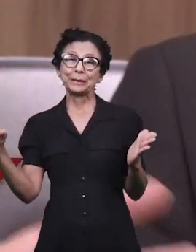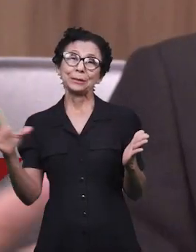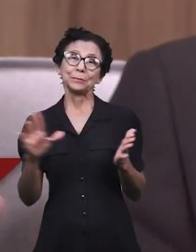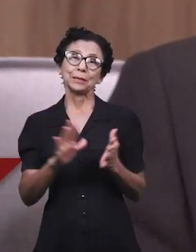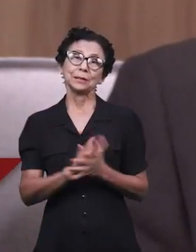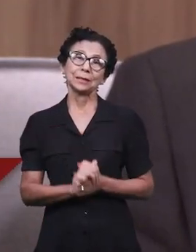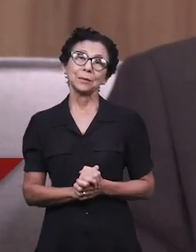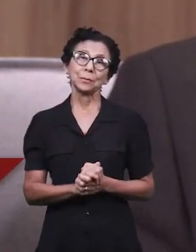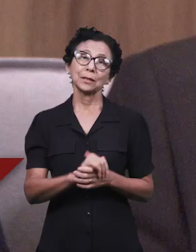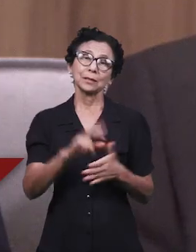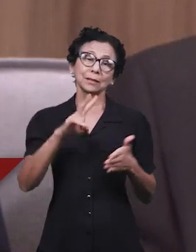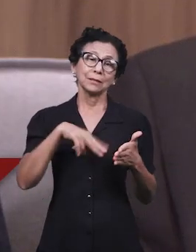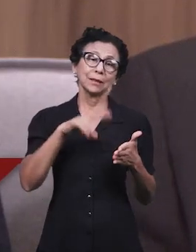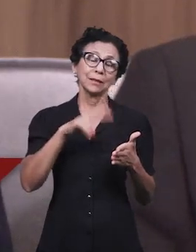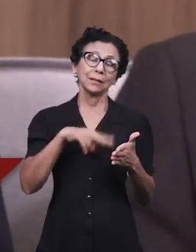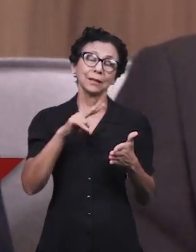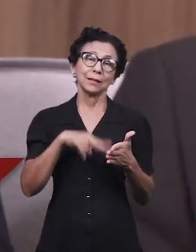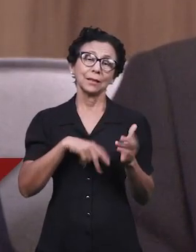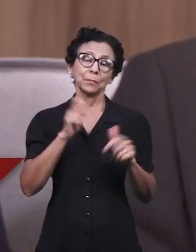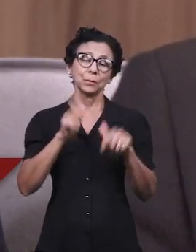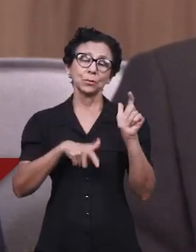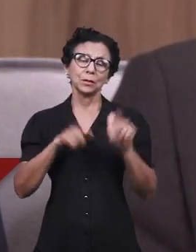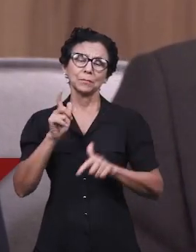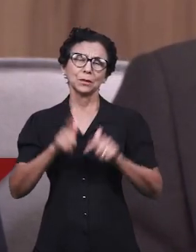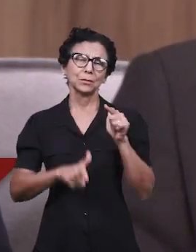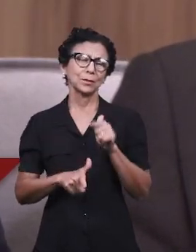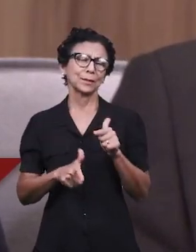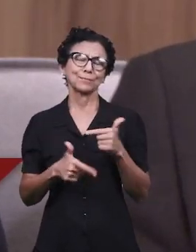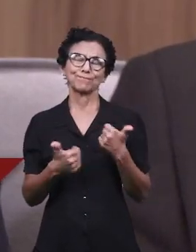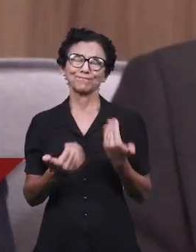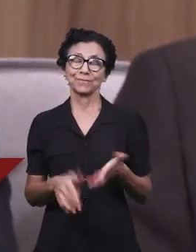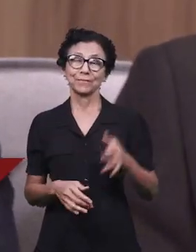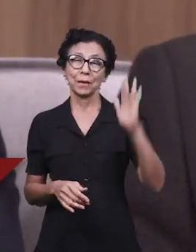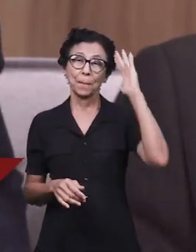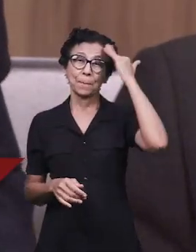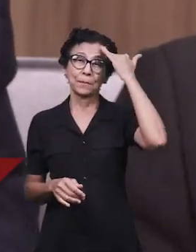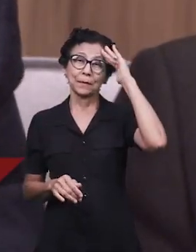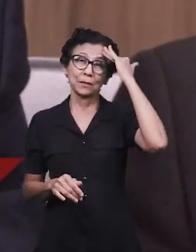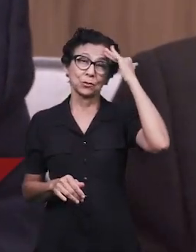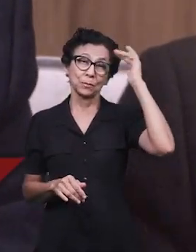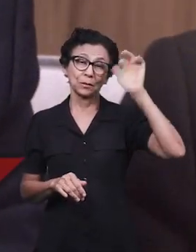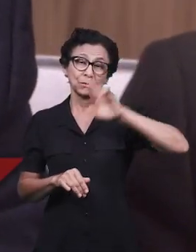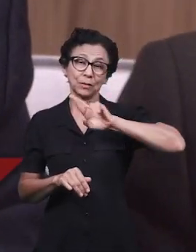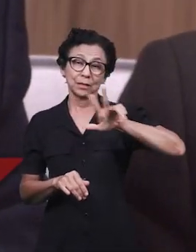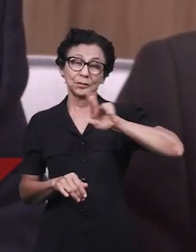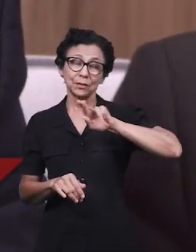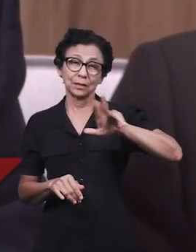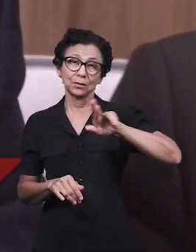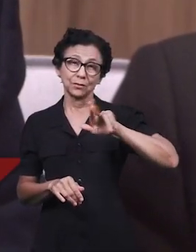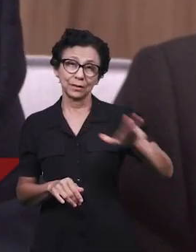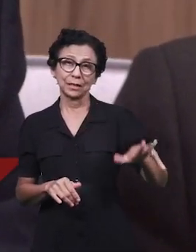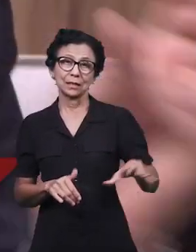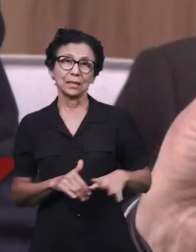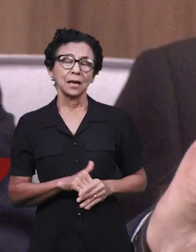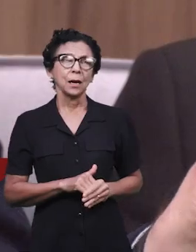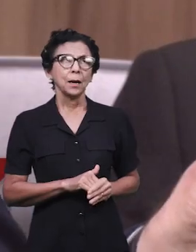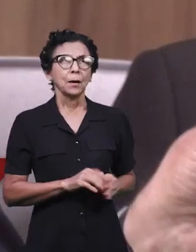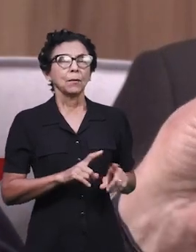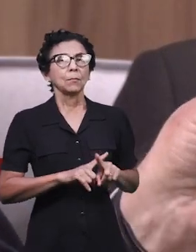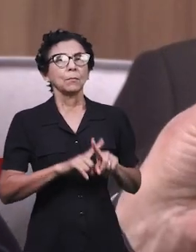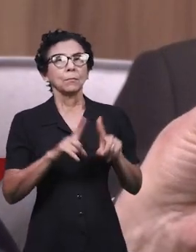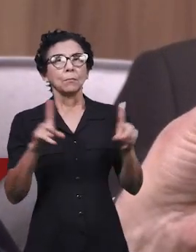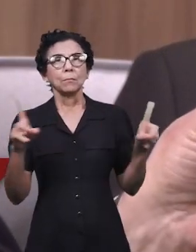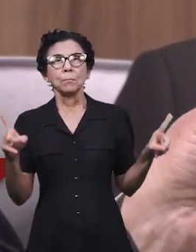milhões de interpretações. Agora, aquilo que vem podemos dizer isso, da mente de Deus, só o